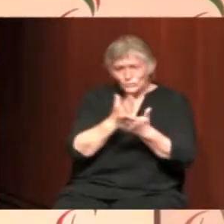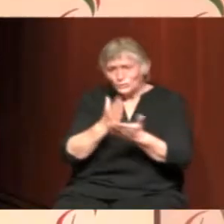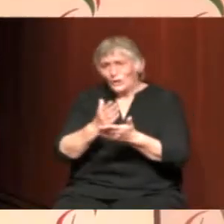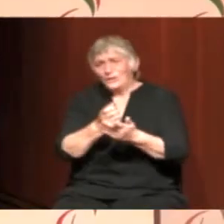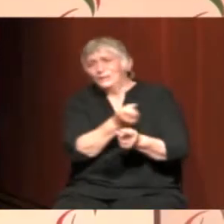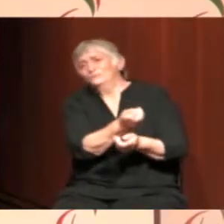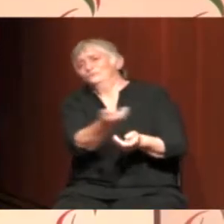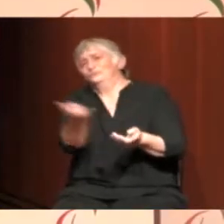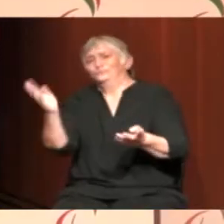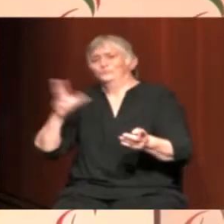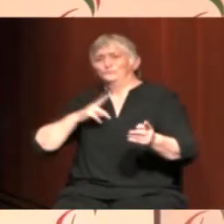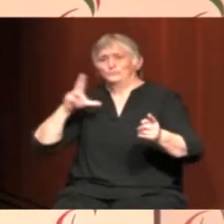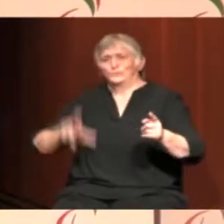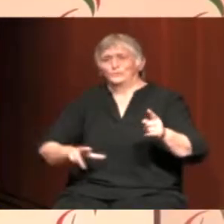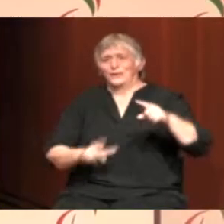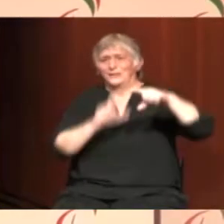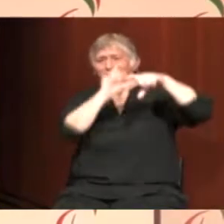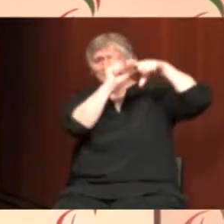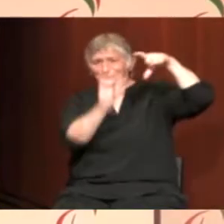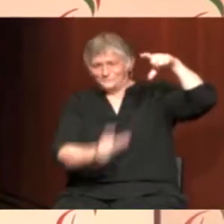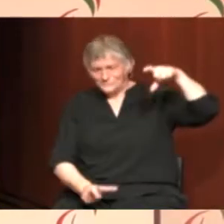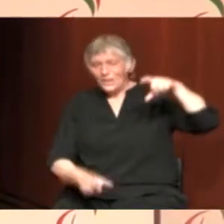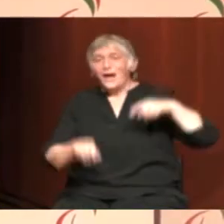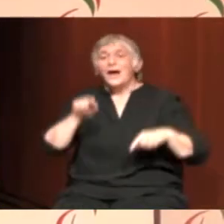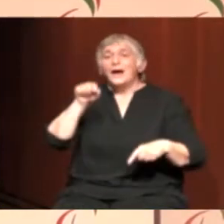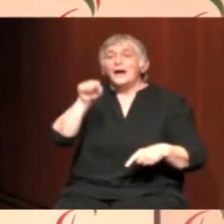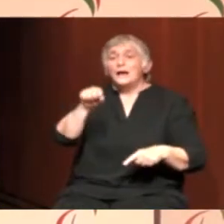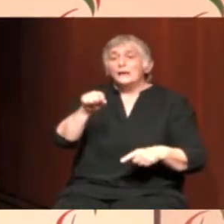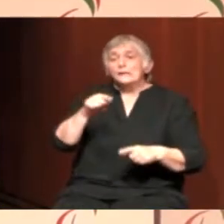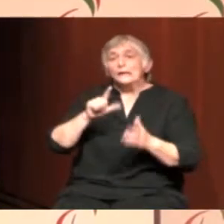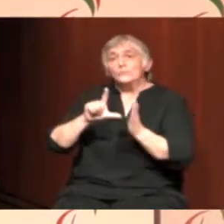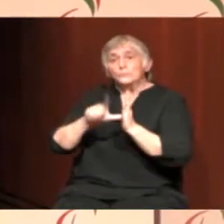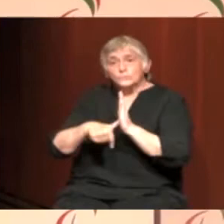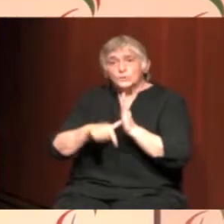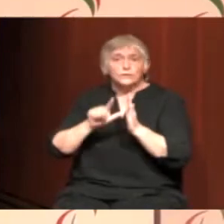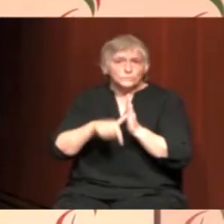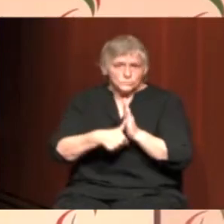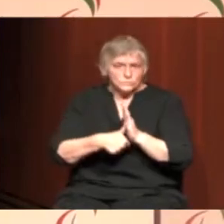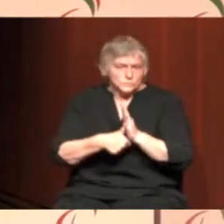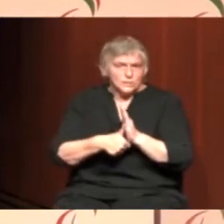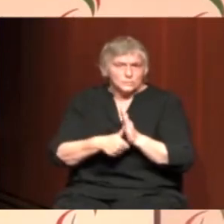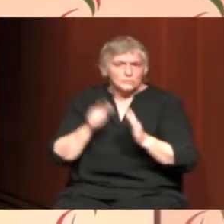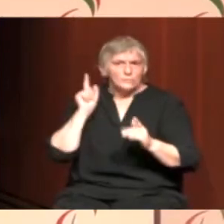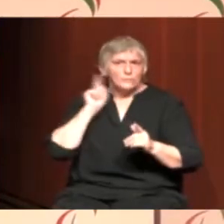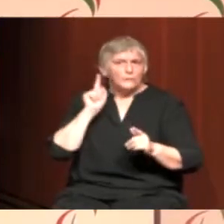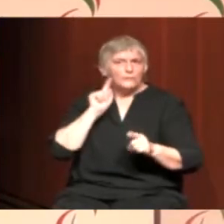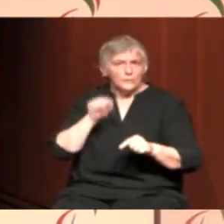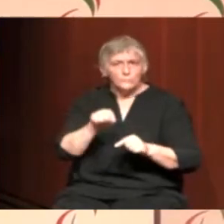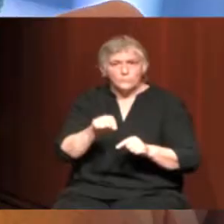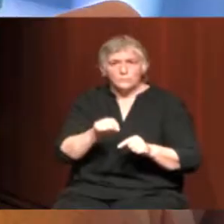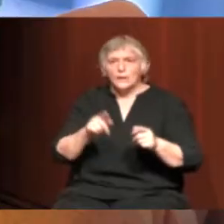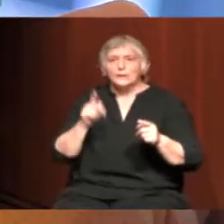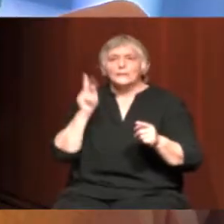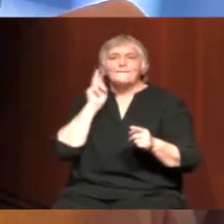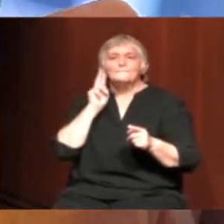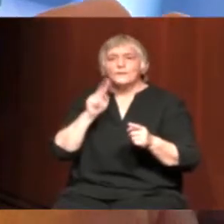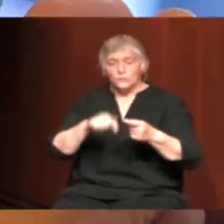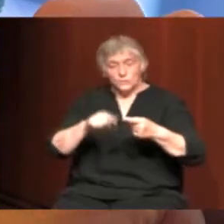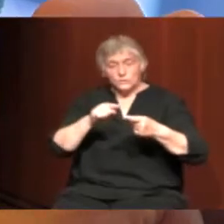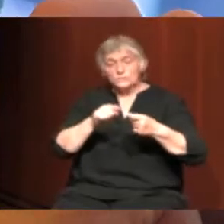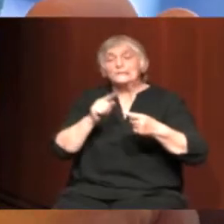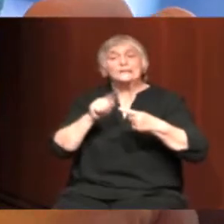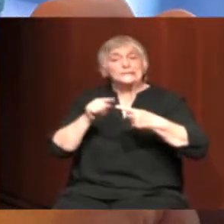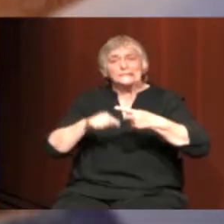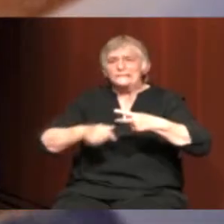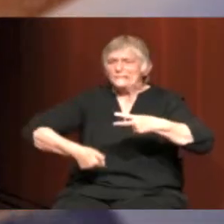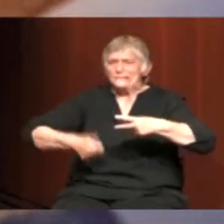quando estamos a falar de um projeto desta natureza, estamos a falar de dois valores essenciais, desde logo o da inclusão,